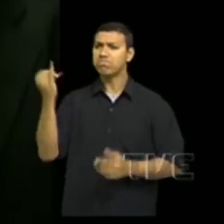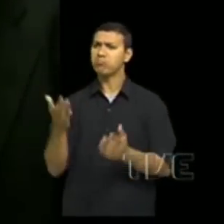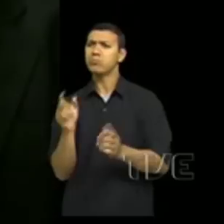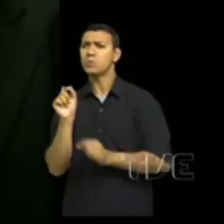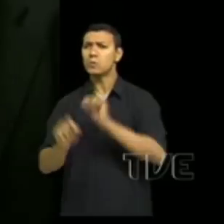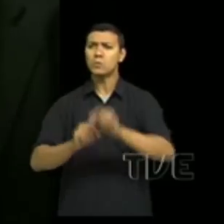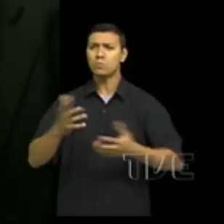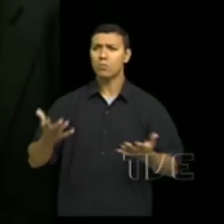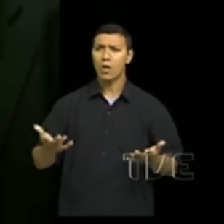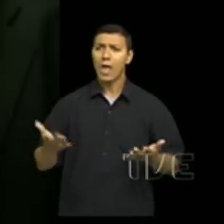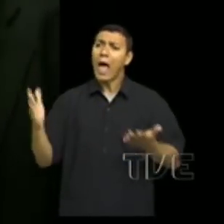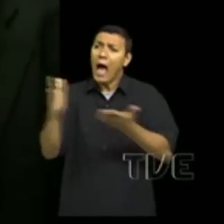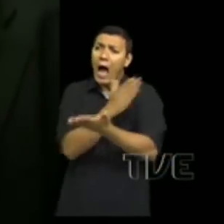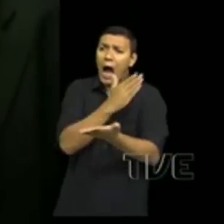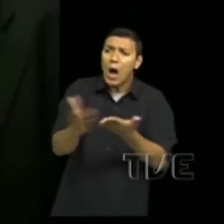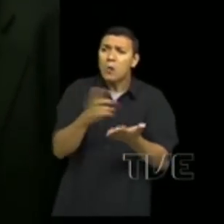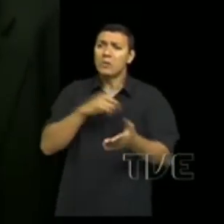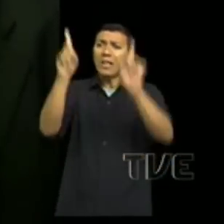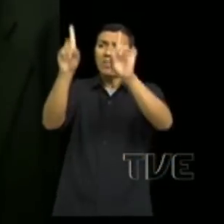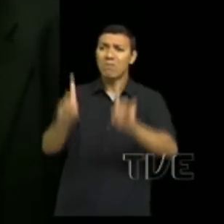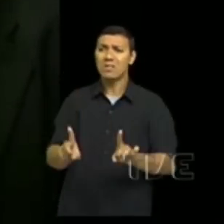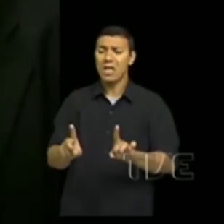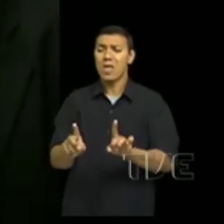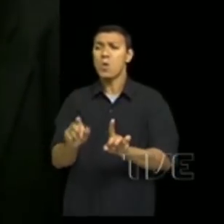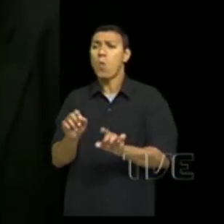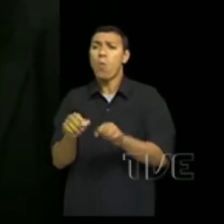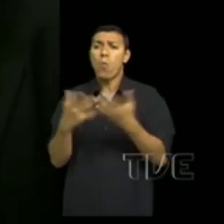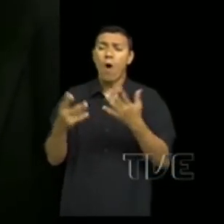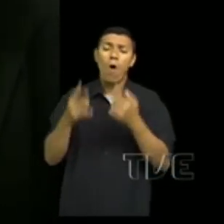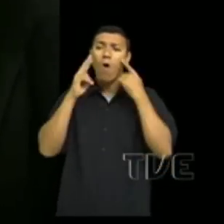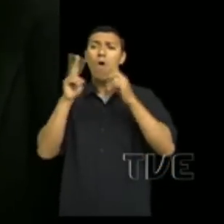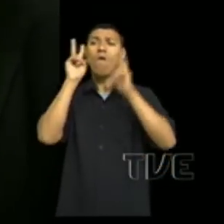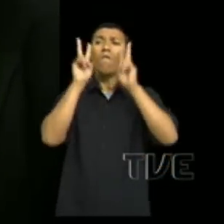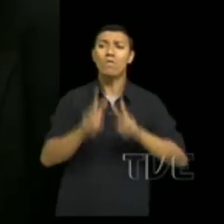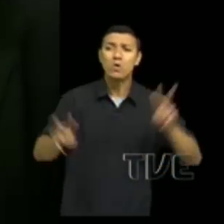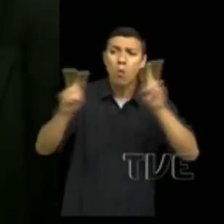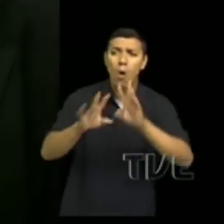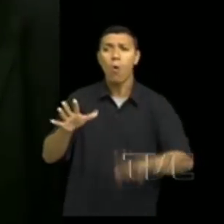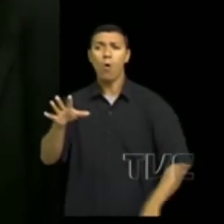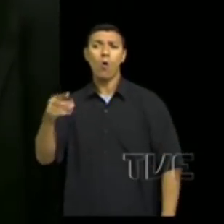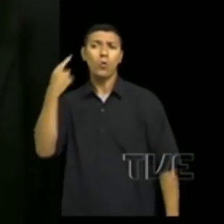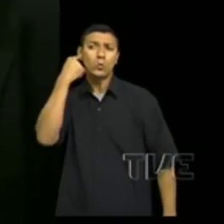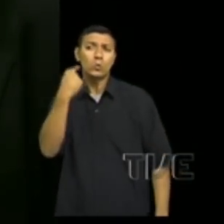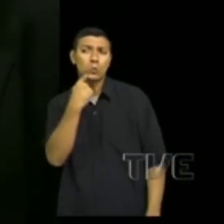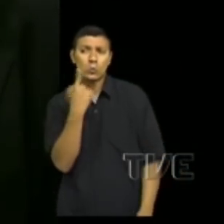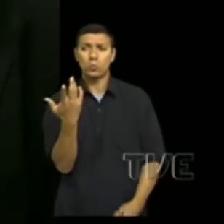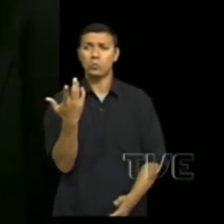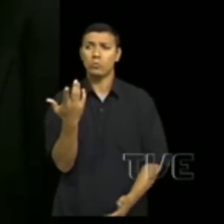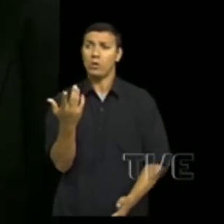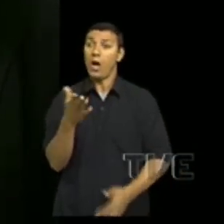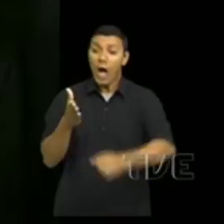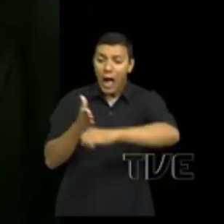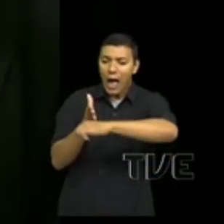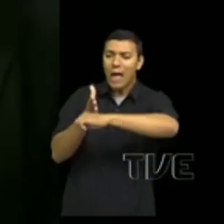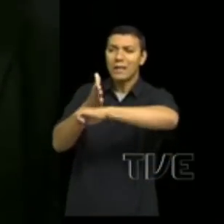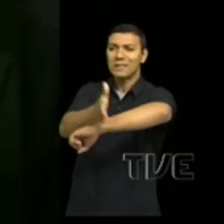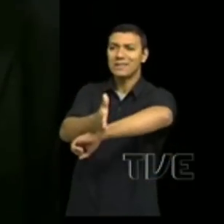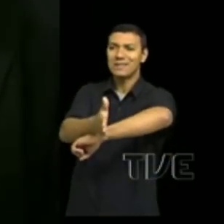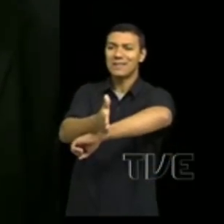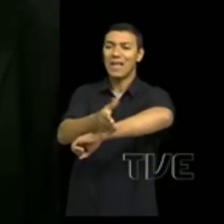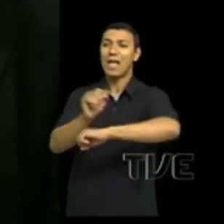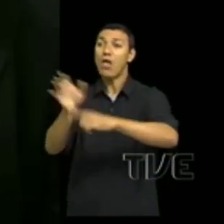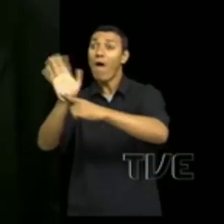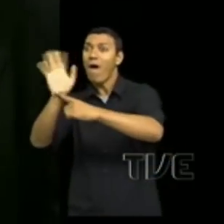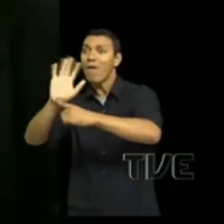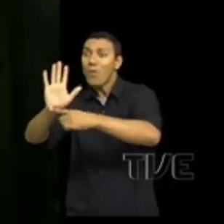com algum tipo de deficiência visual ou auditiva a ter acesso a uma